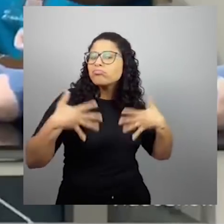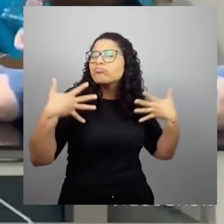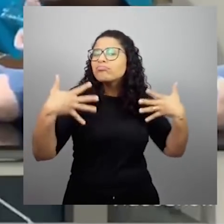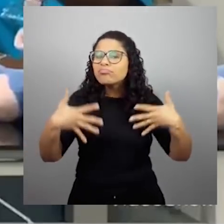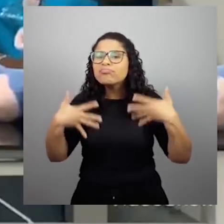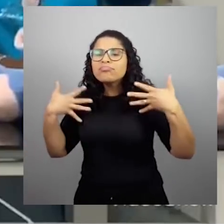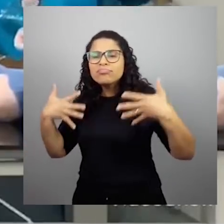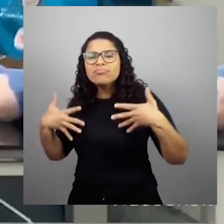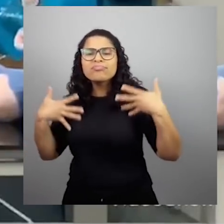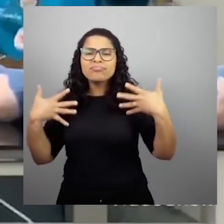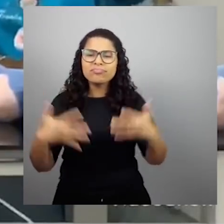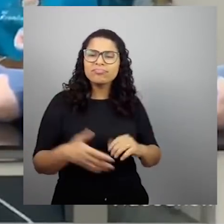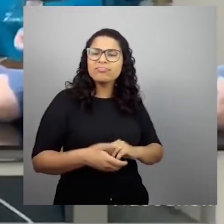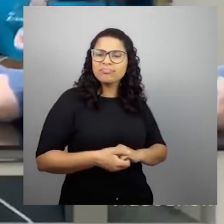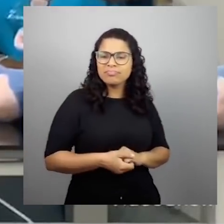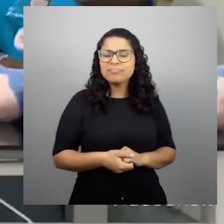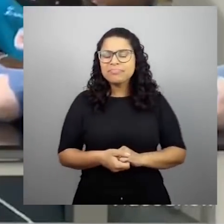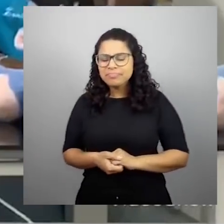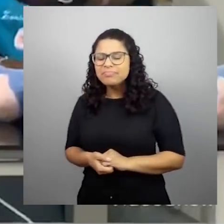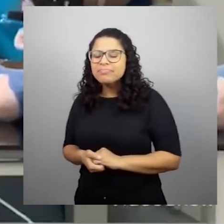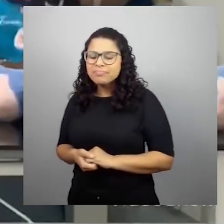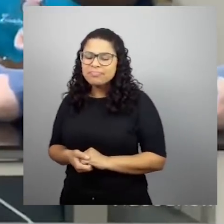e nunca está contente.